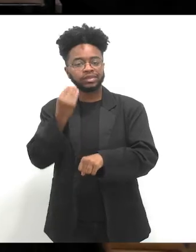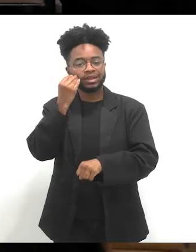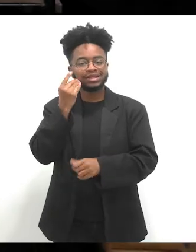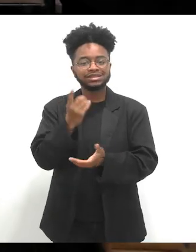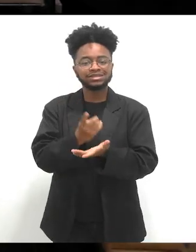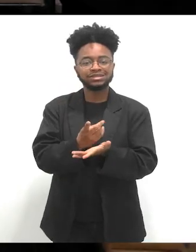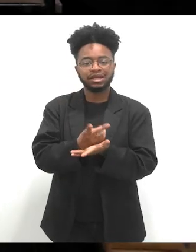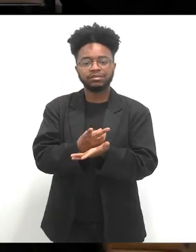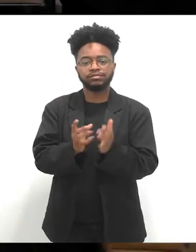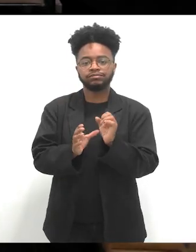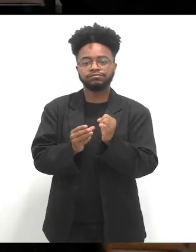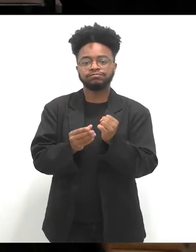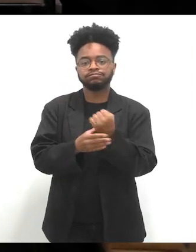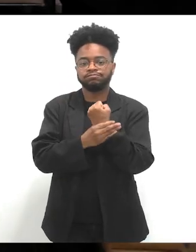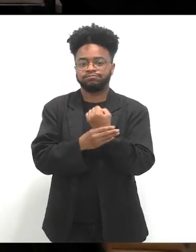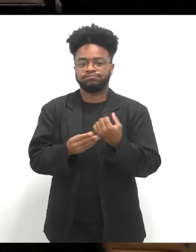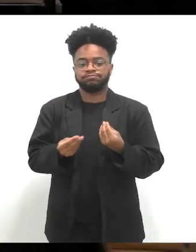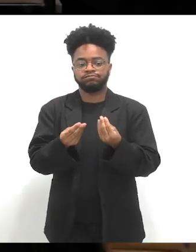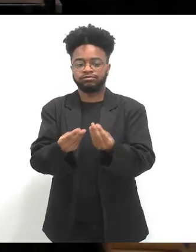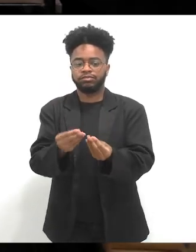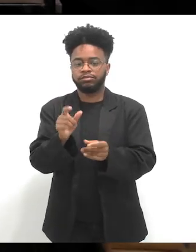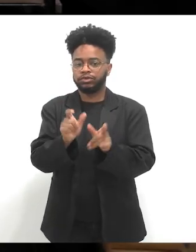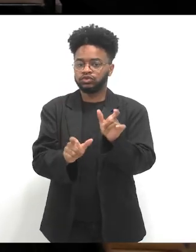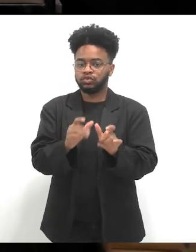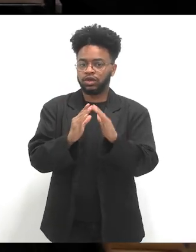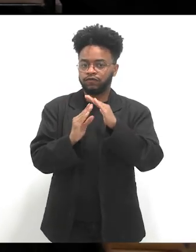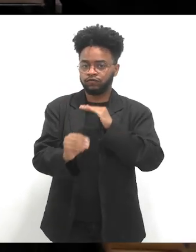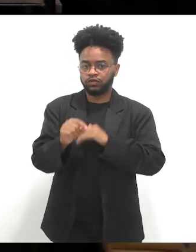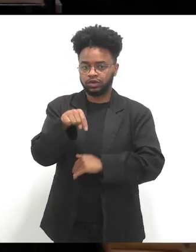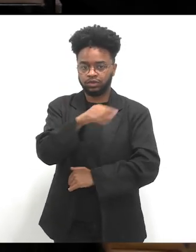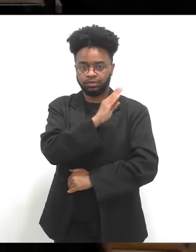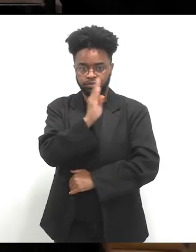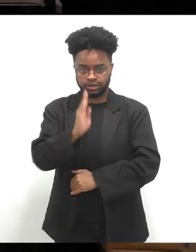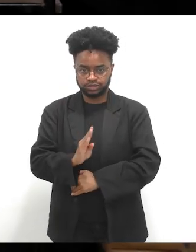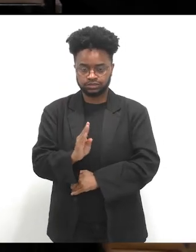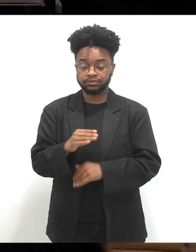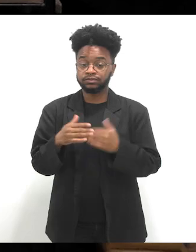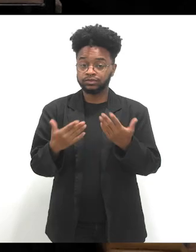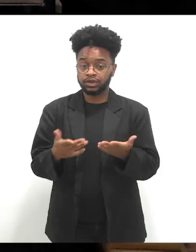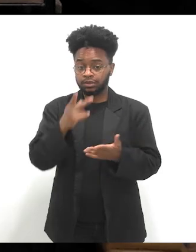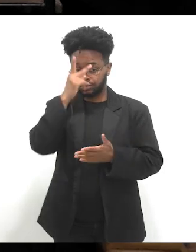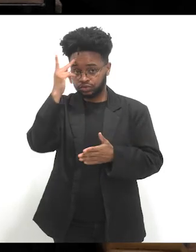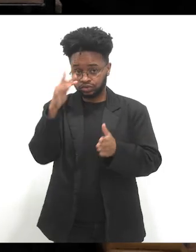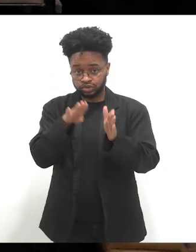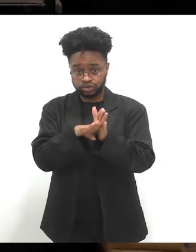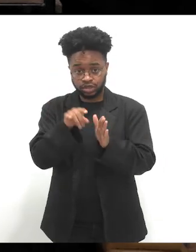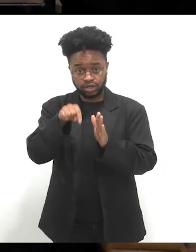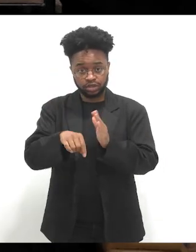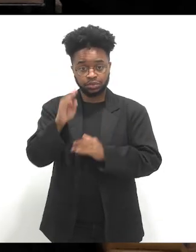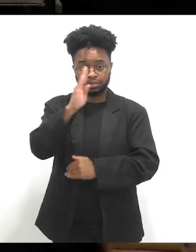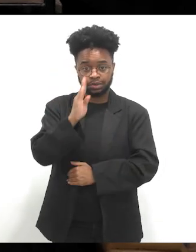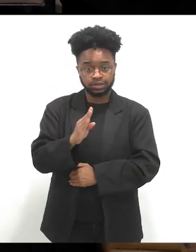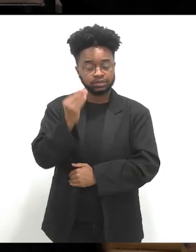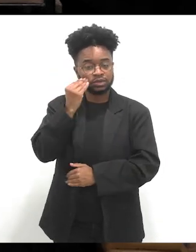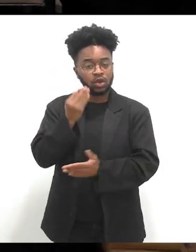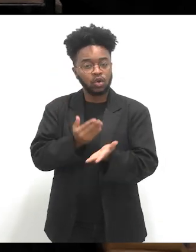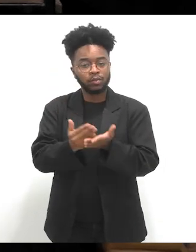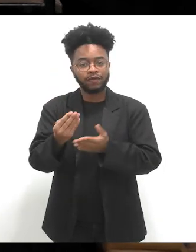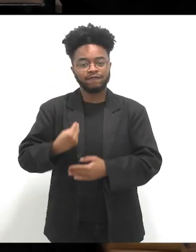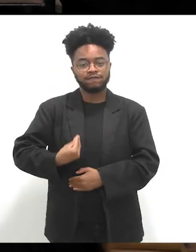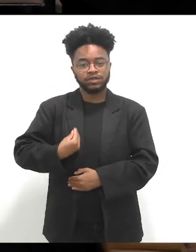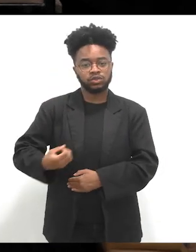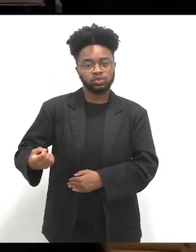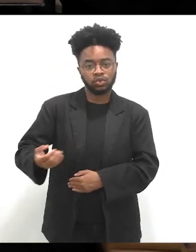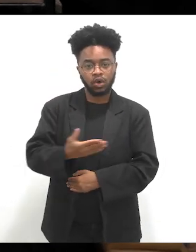é tentar assegurar a proteção e os direitos dessas pessoas refugiadas no Brasil. Então, essas pessoas que chegam no Brasil para começar uma